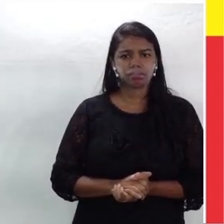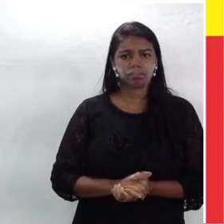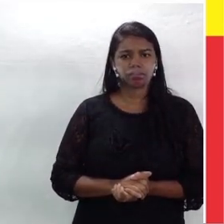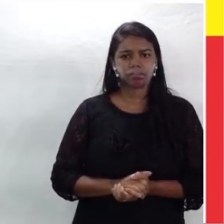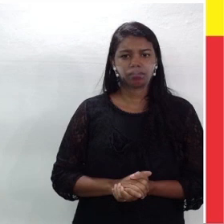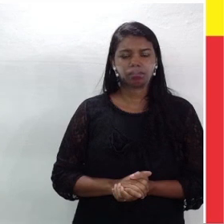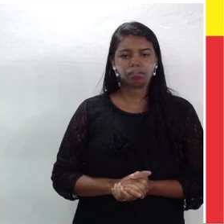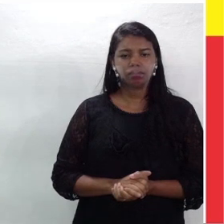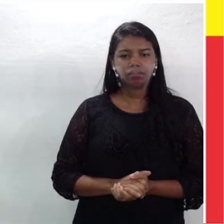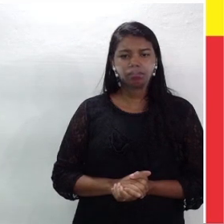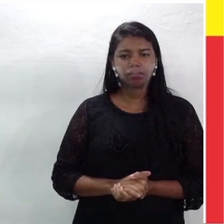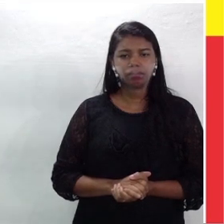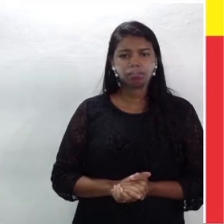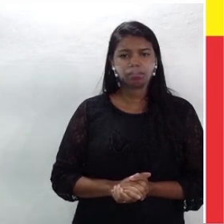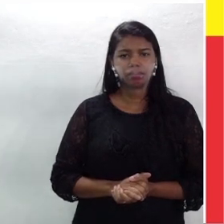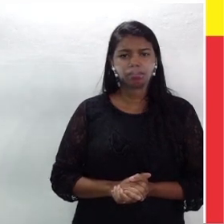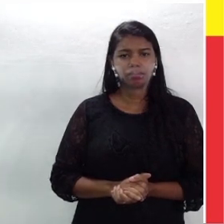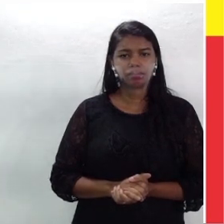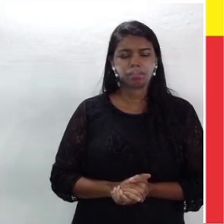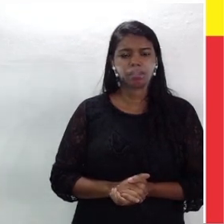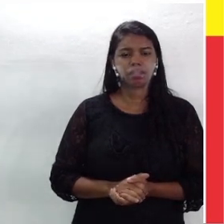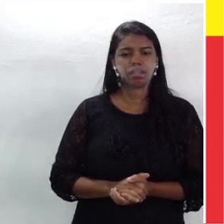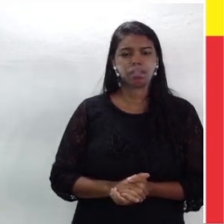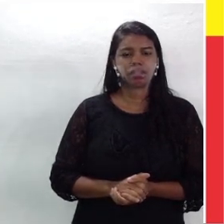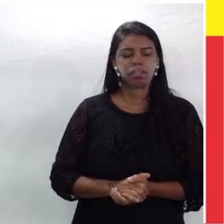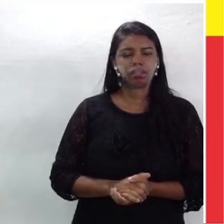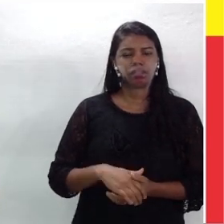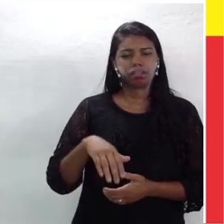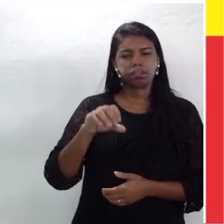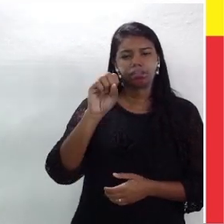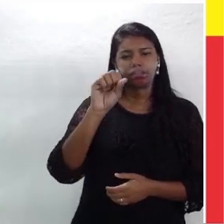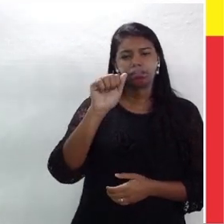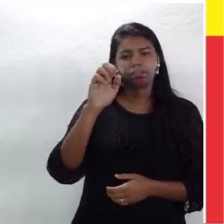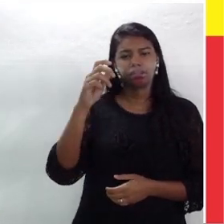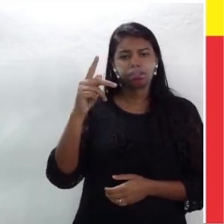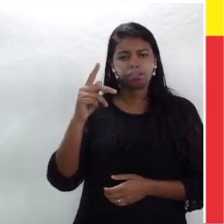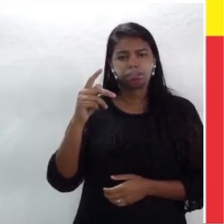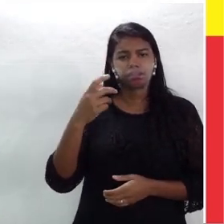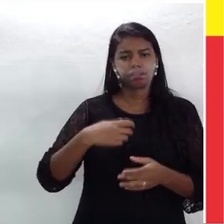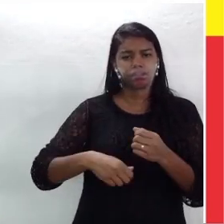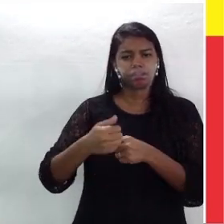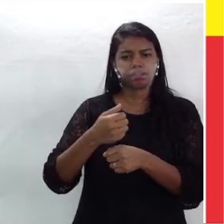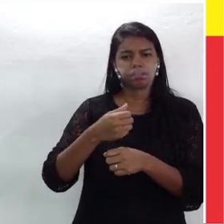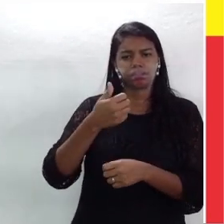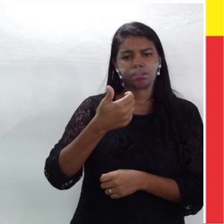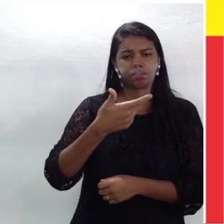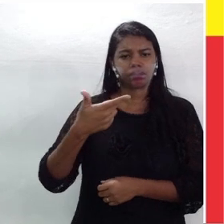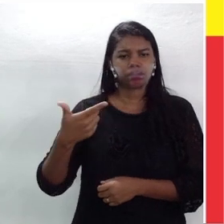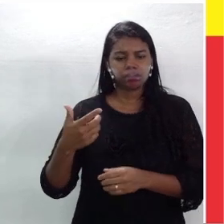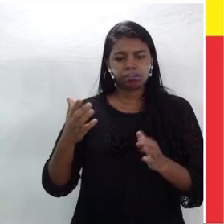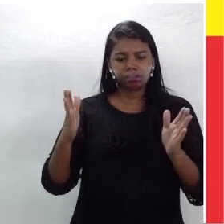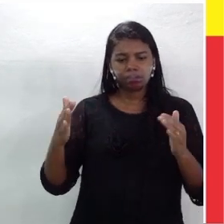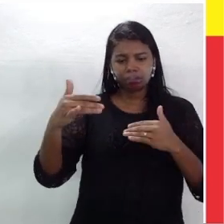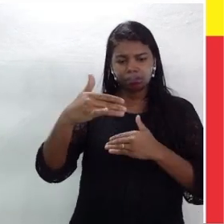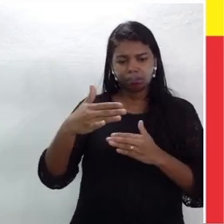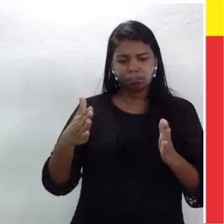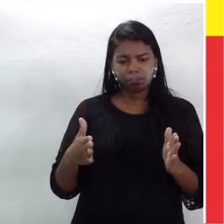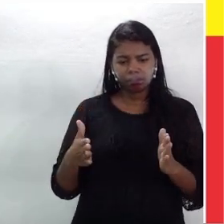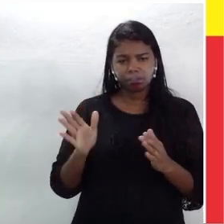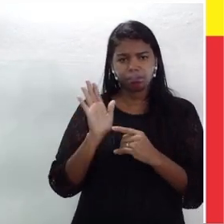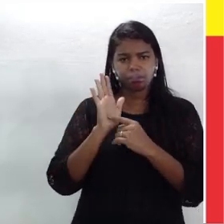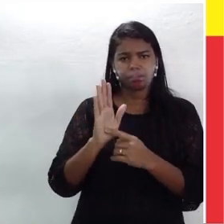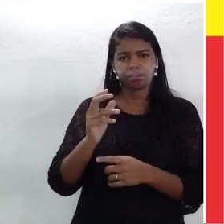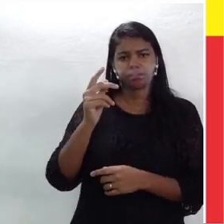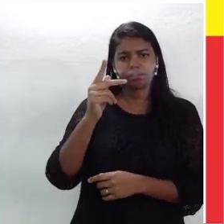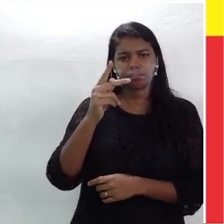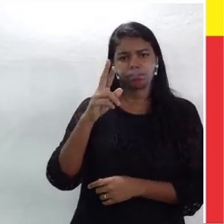Então, uma questão aí de SAEP 2012 diz o seguinte: uma caixa de água no formato de um prisma reto